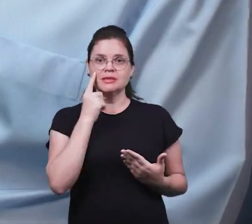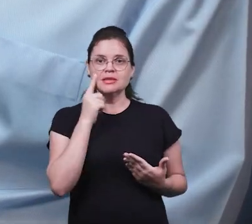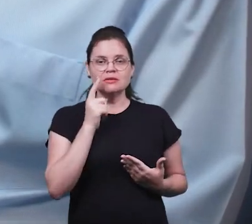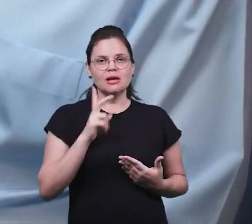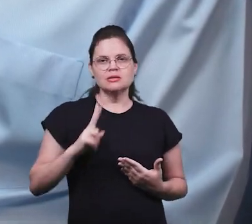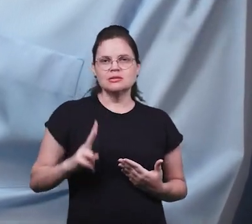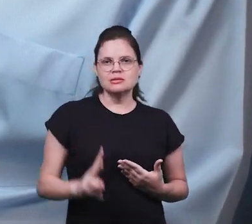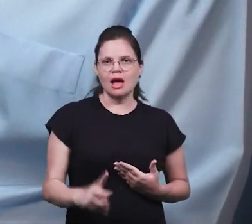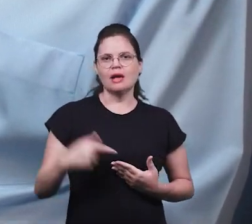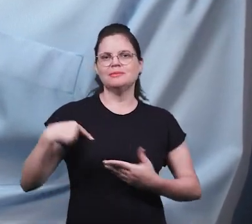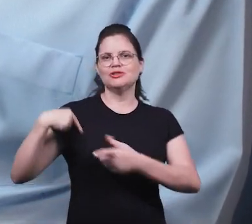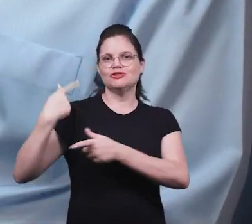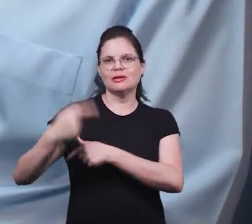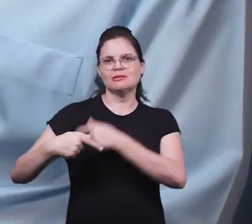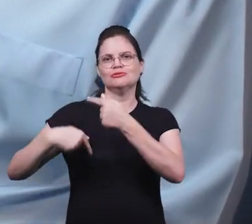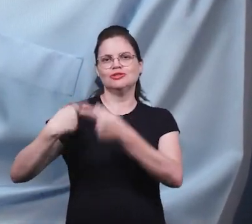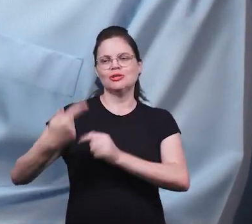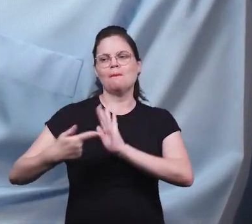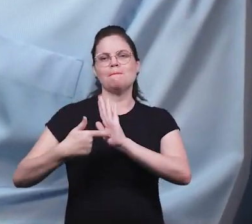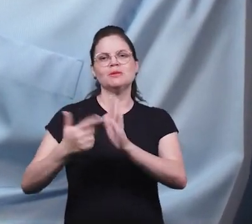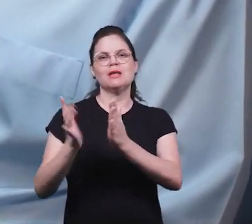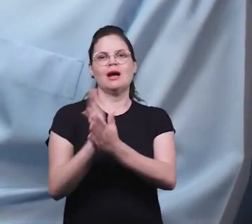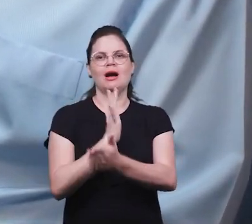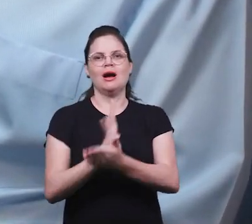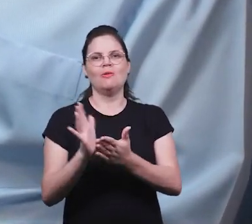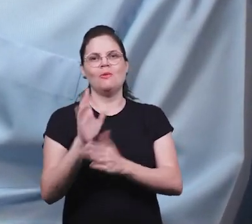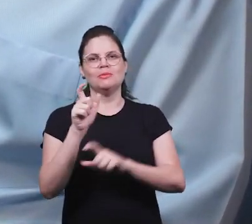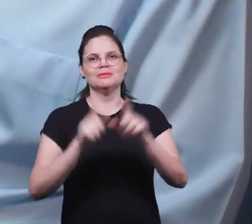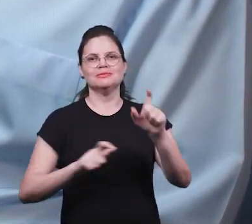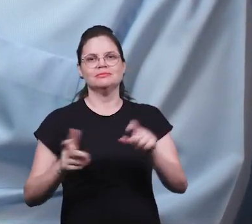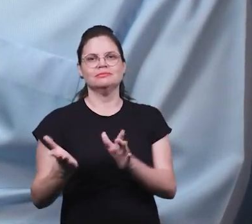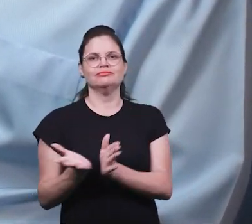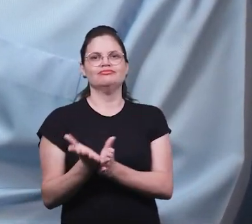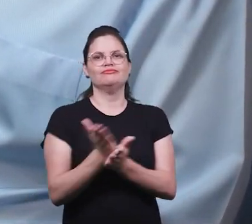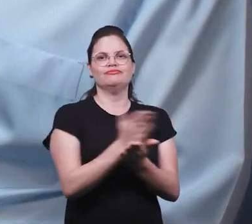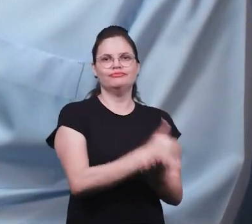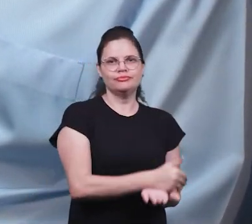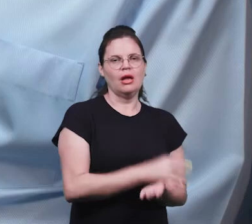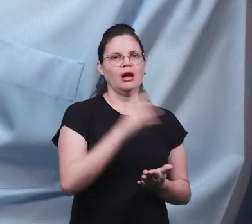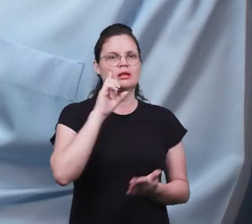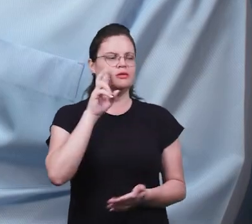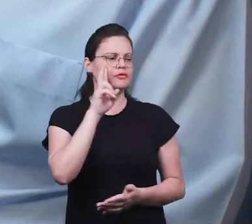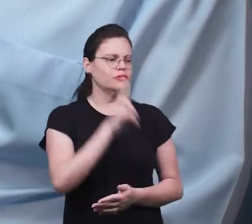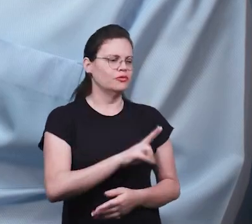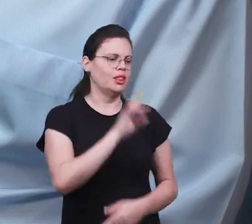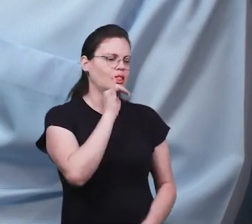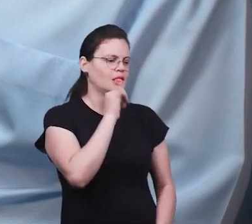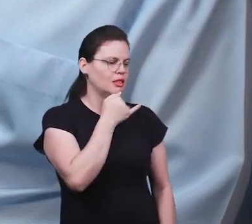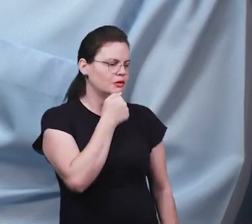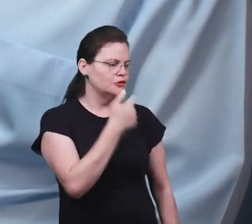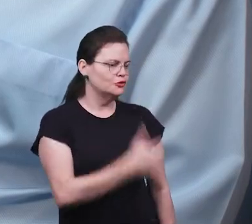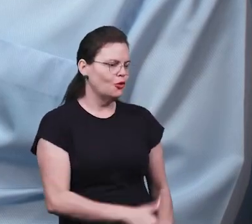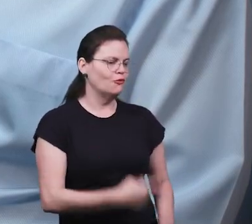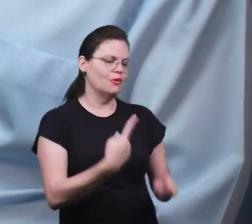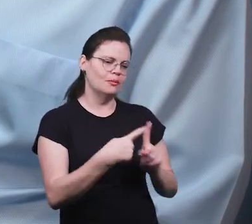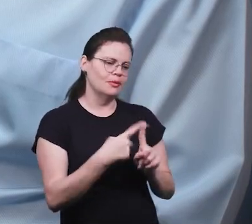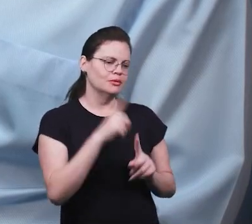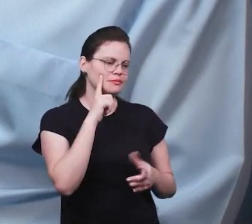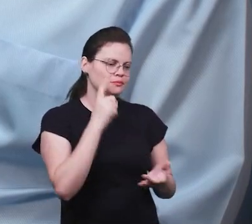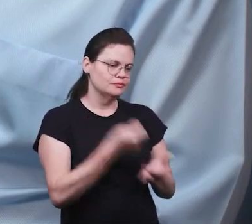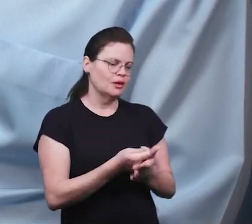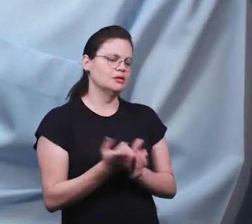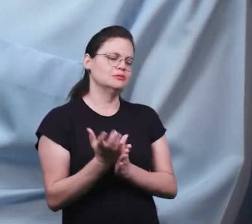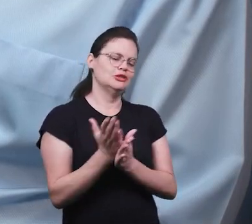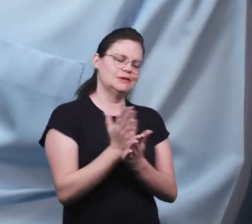nas gerações seguintes, Deus se entristecendo novamente, porque o homem, ele acaba escolhendo a